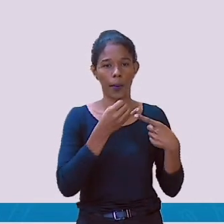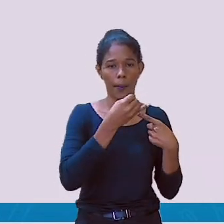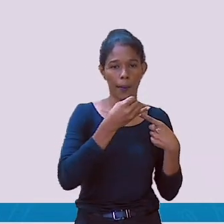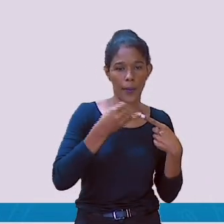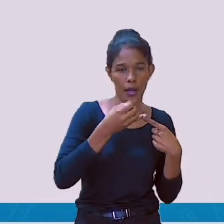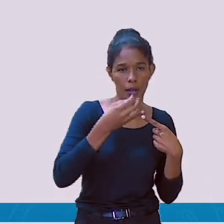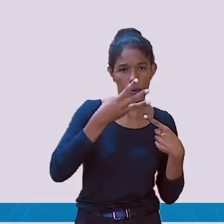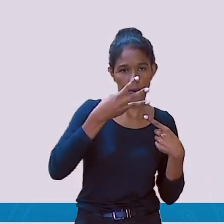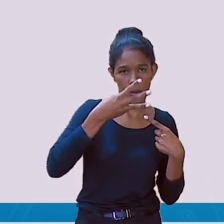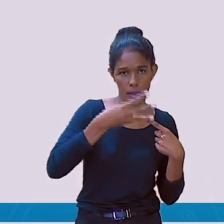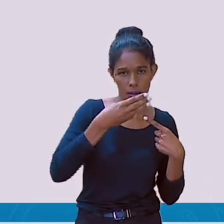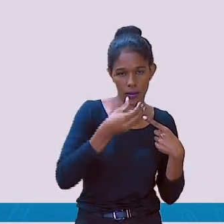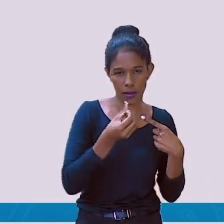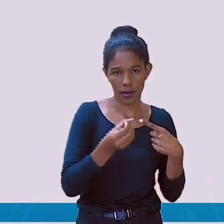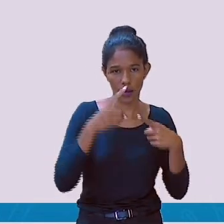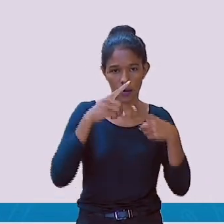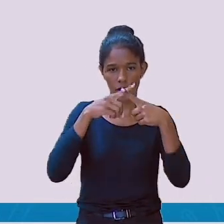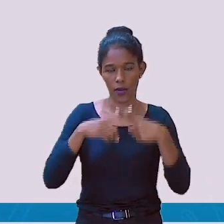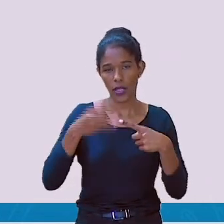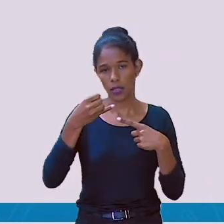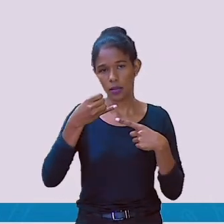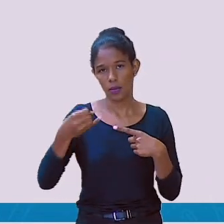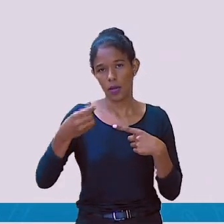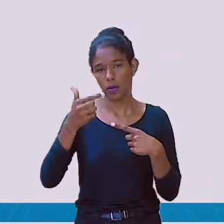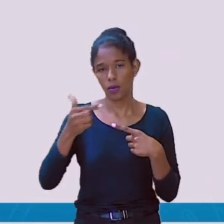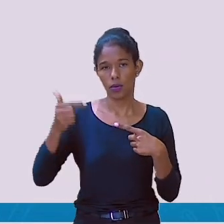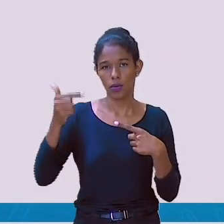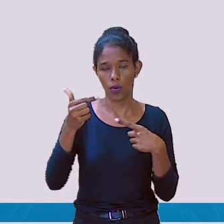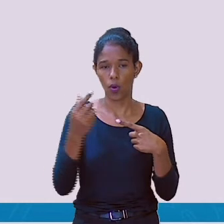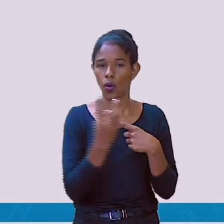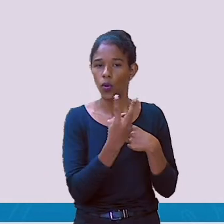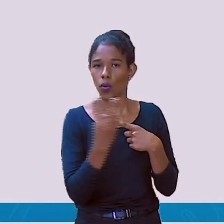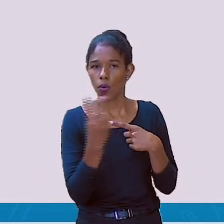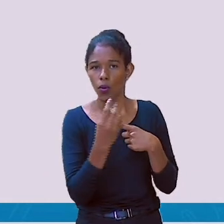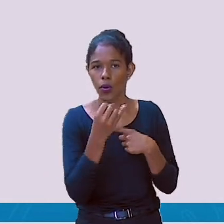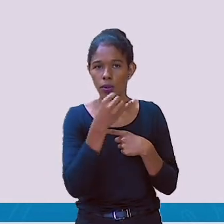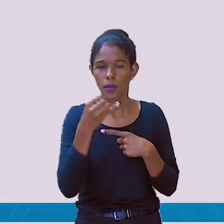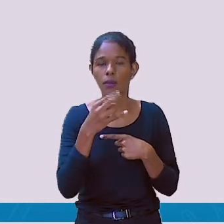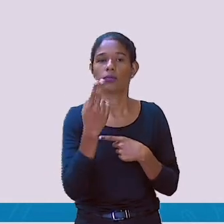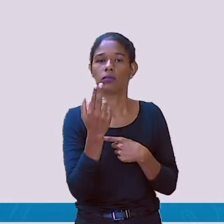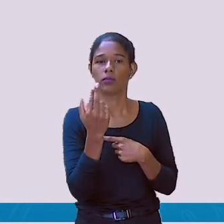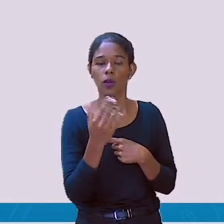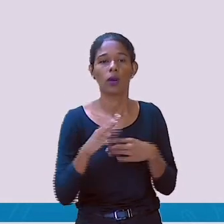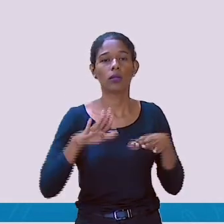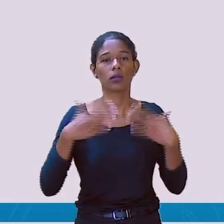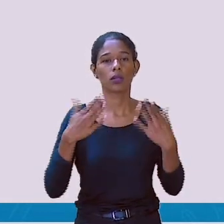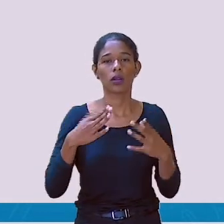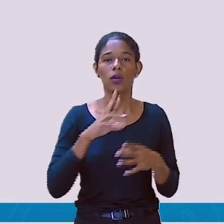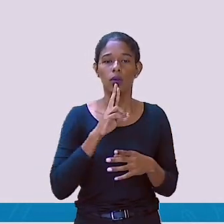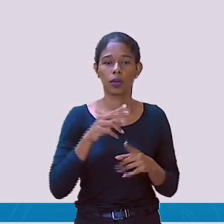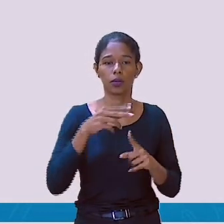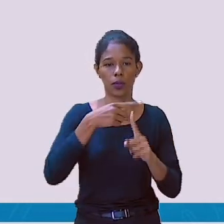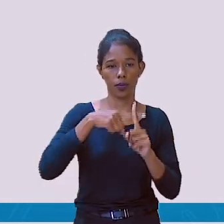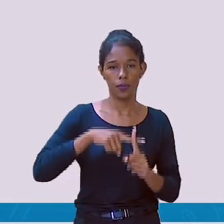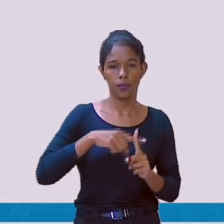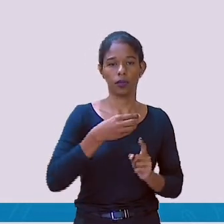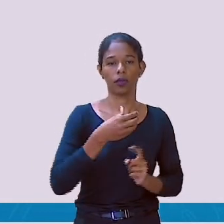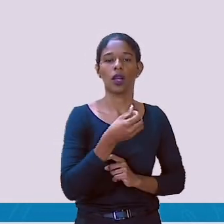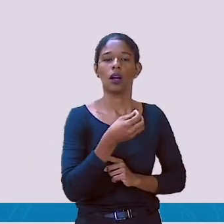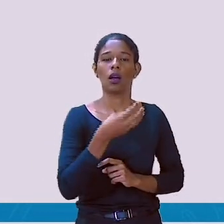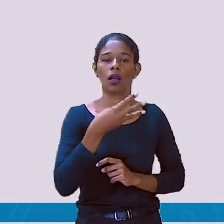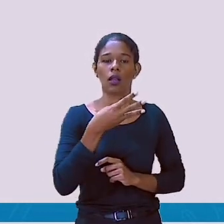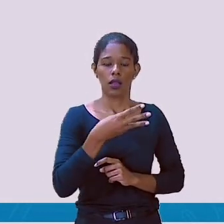menos 2. Sinais iguais, meu resultado vai ser positivo. 36 vezes 2.